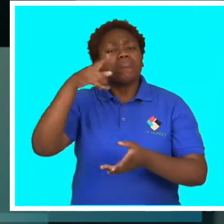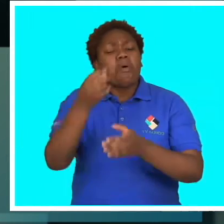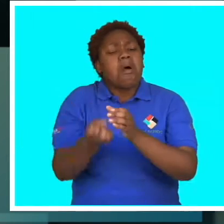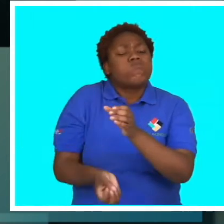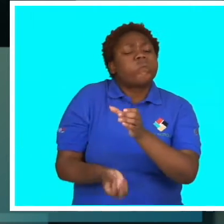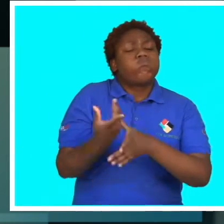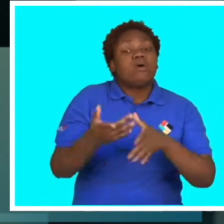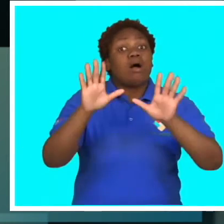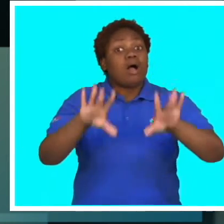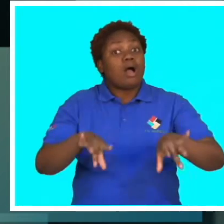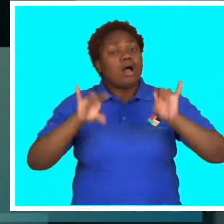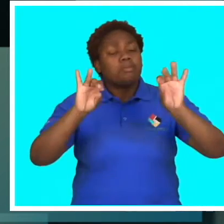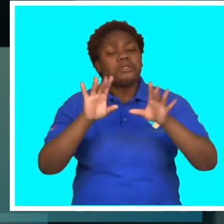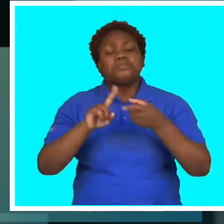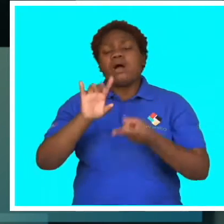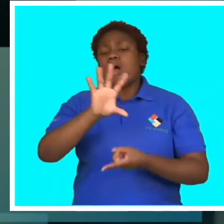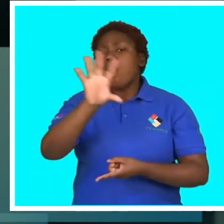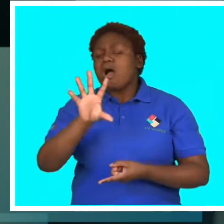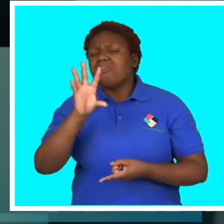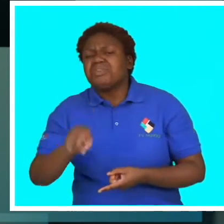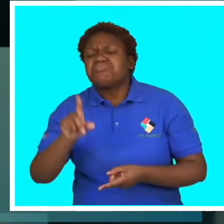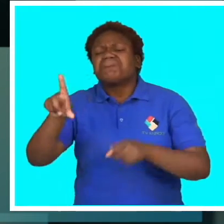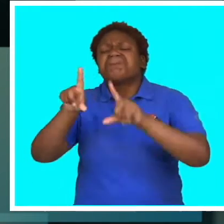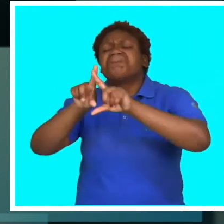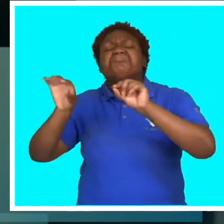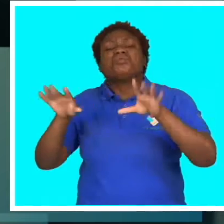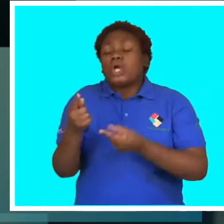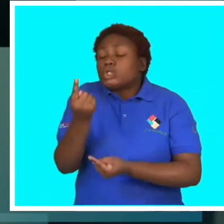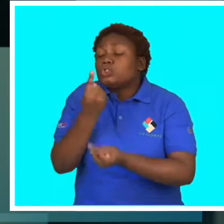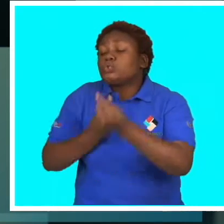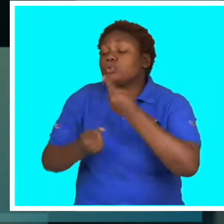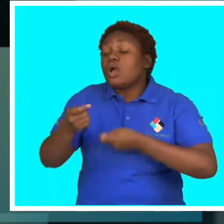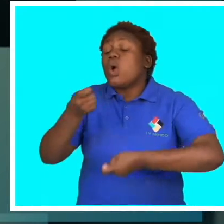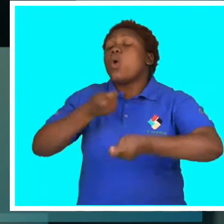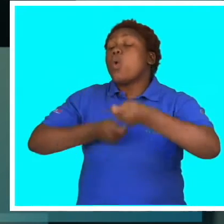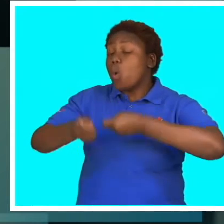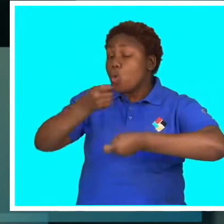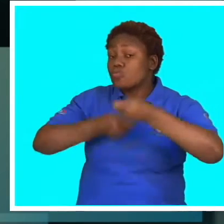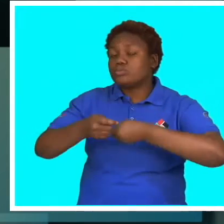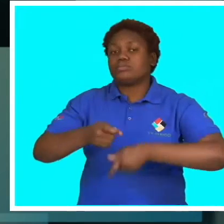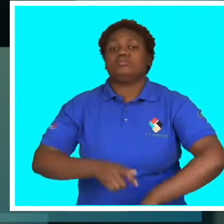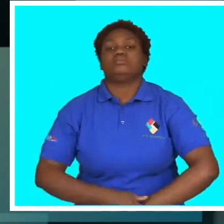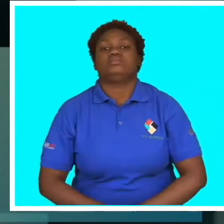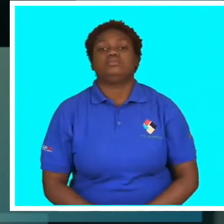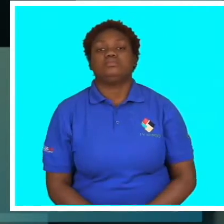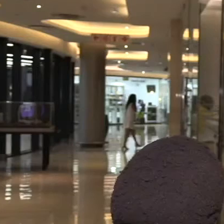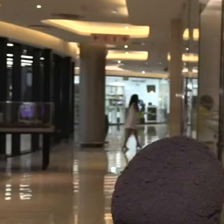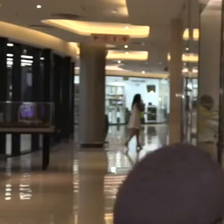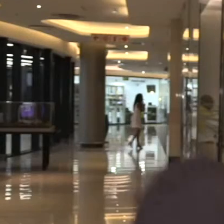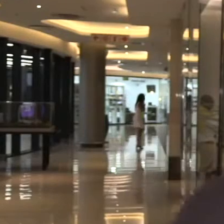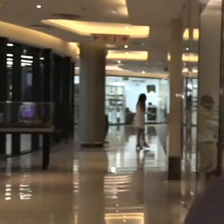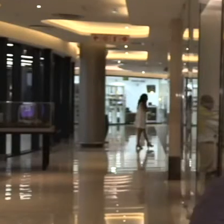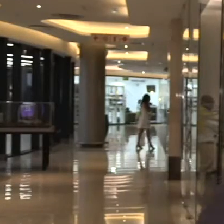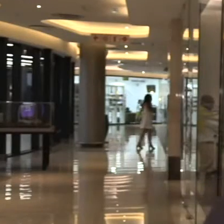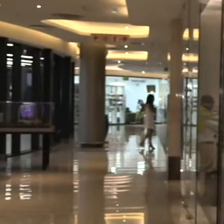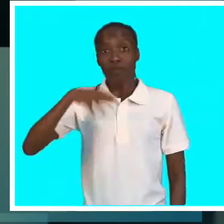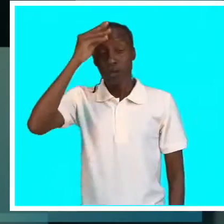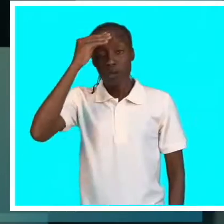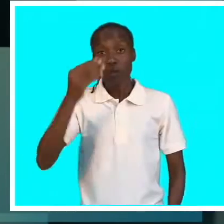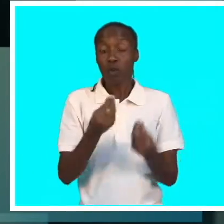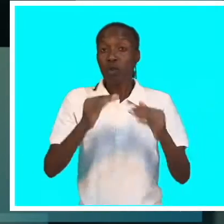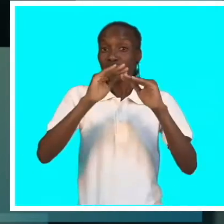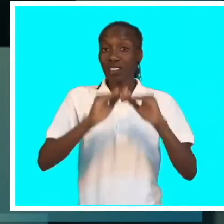Maputo com a finalidade de criar uma plataforma para discutir a situação da crise econômica em Moçambique e na região austral de África.